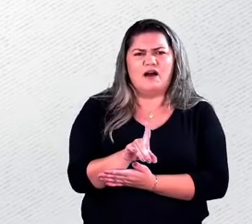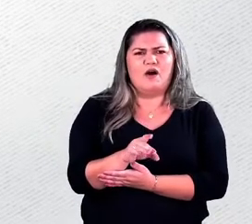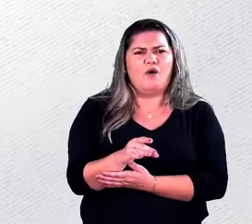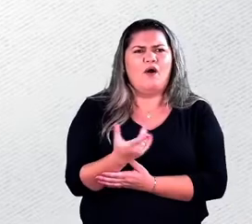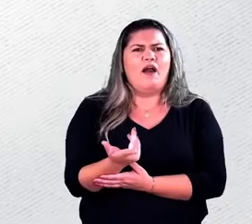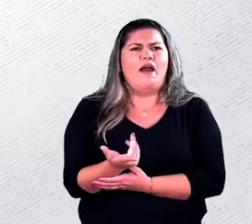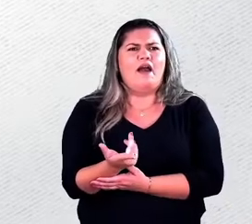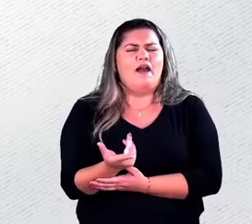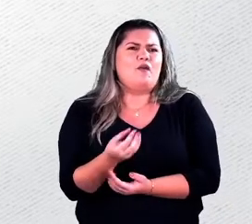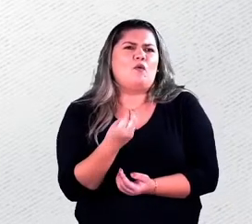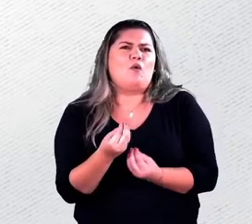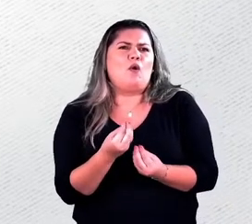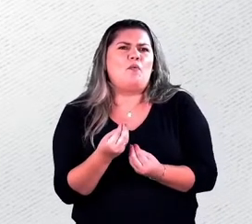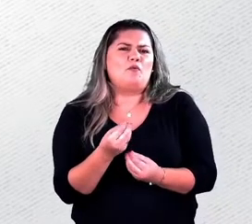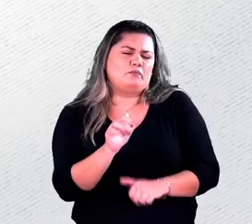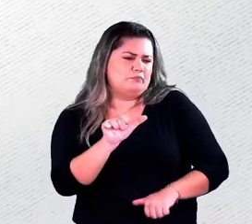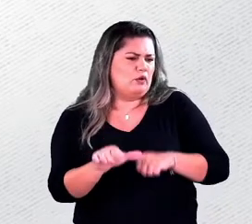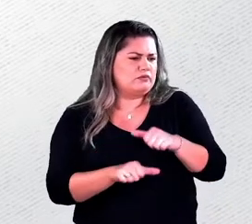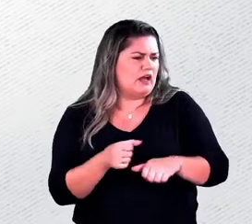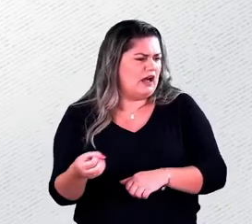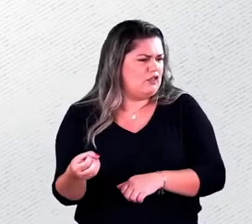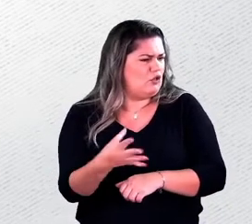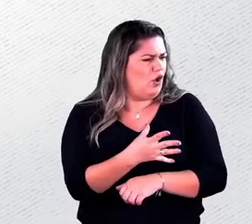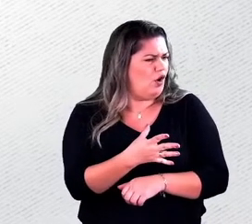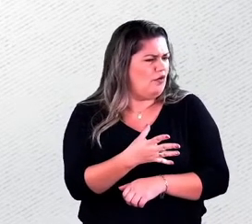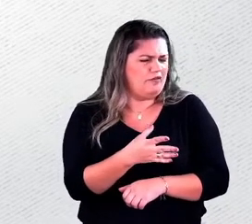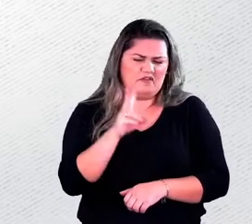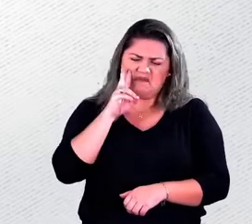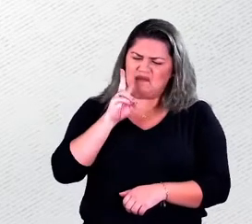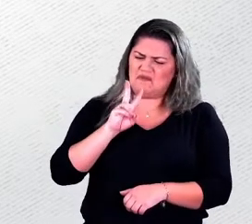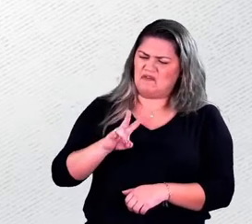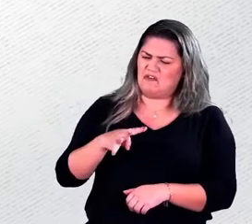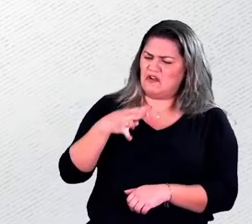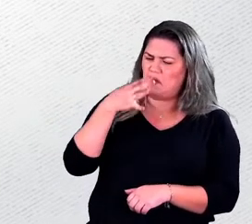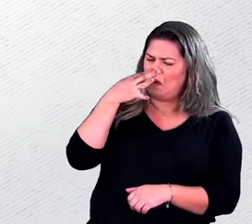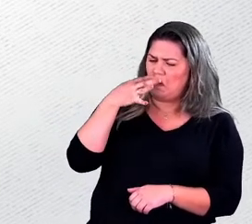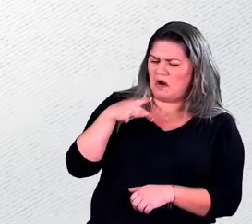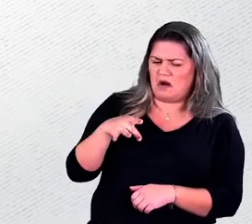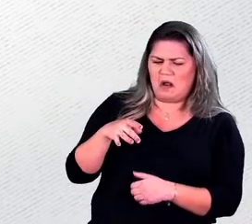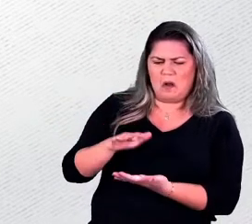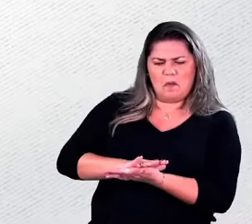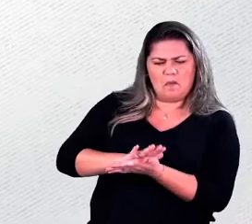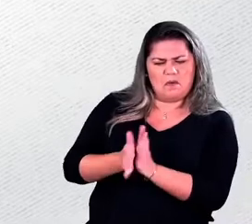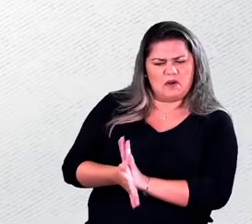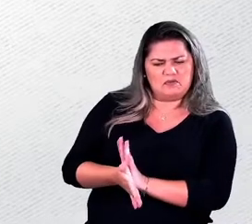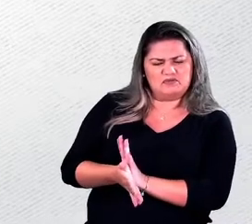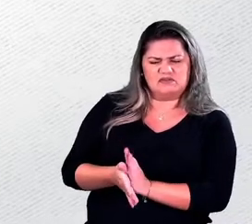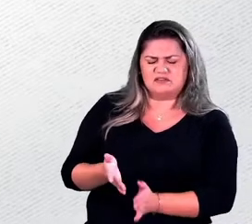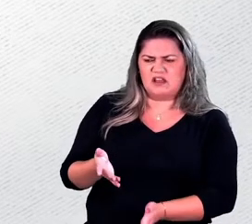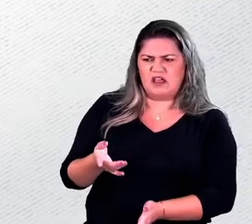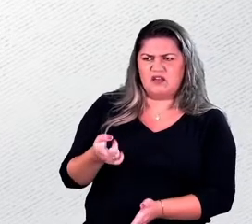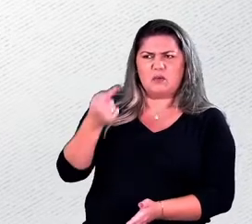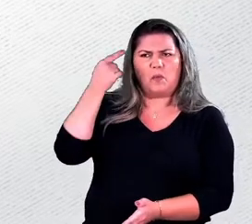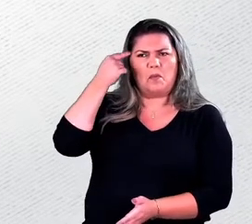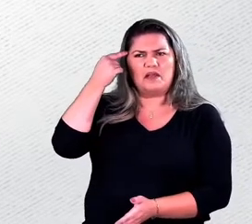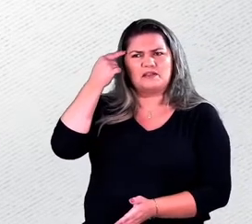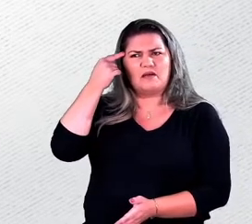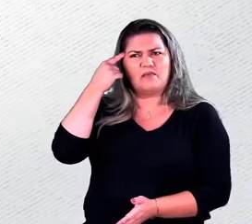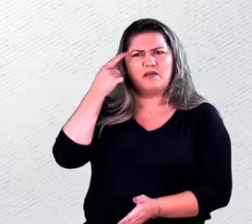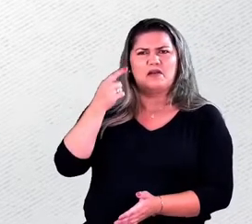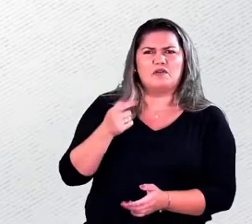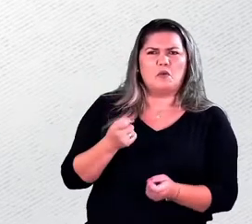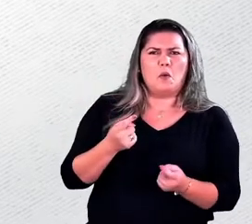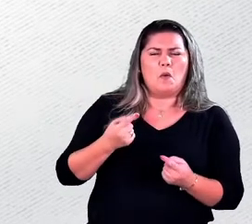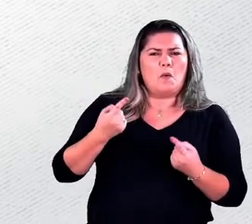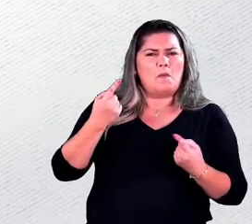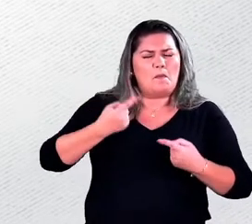é novidades com base em preconceitos ou com base em convicções é políticas jurídicas